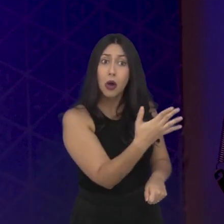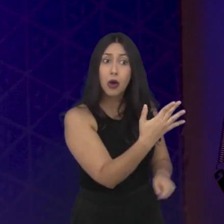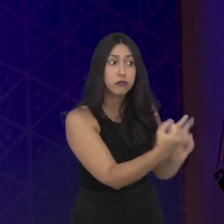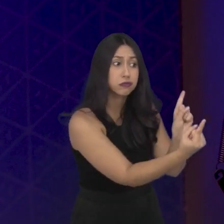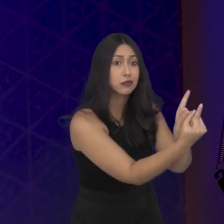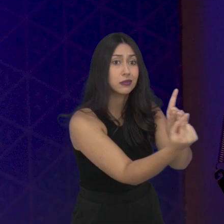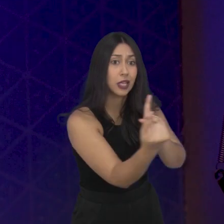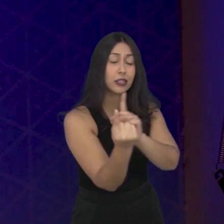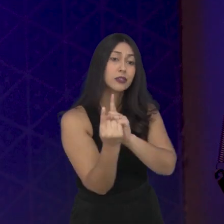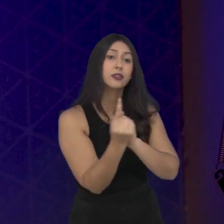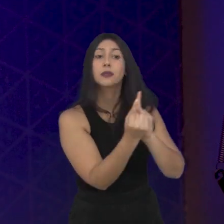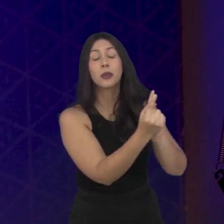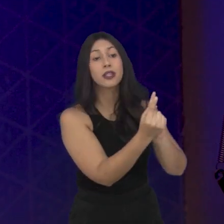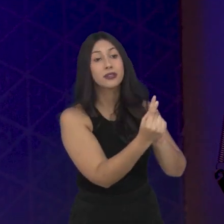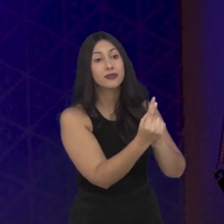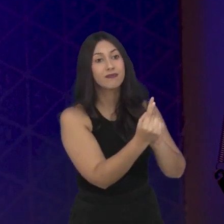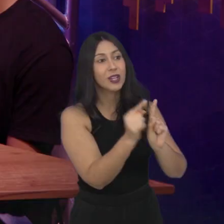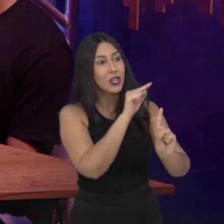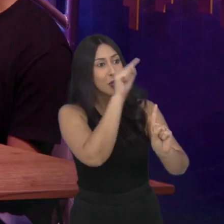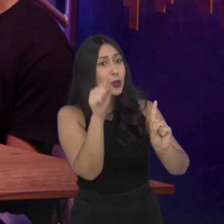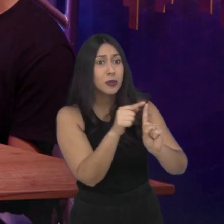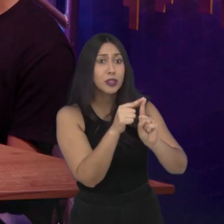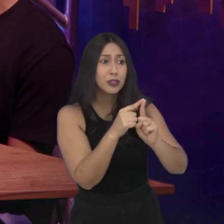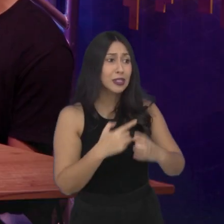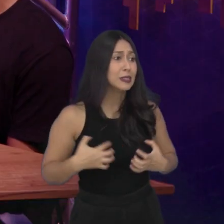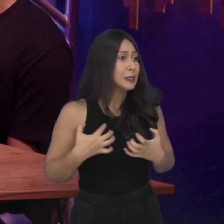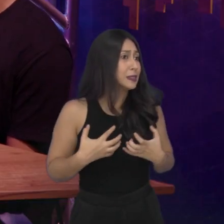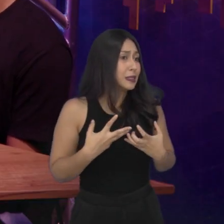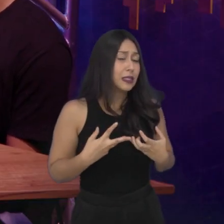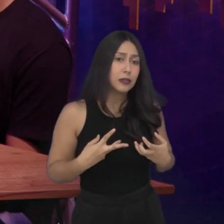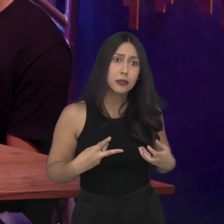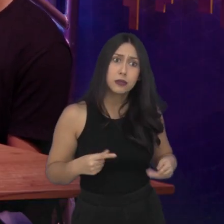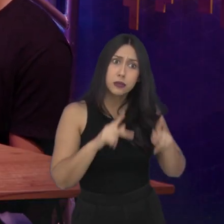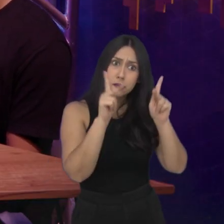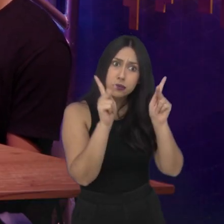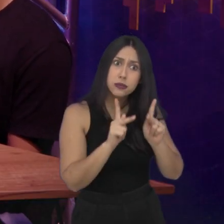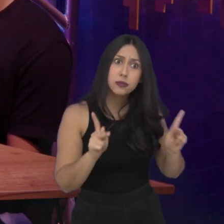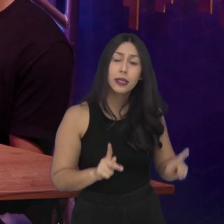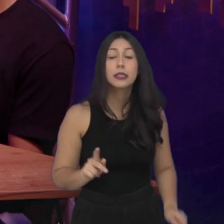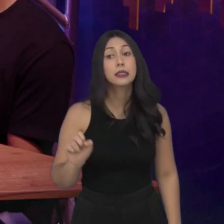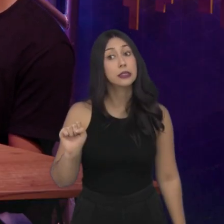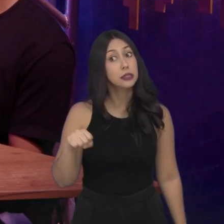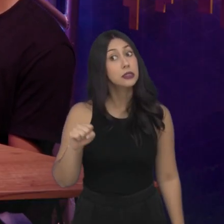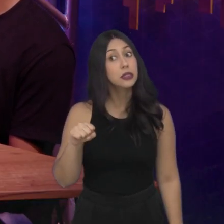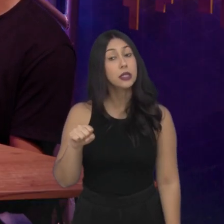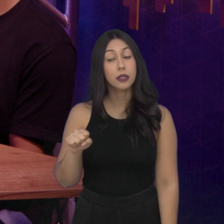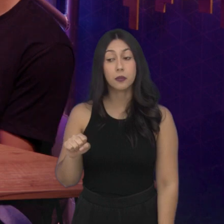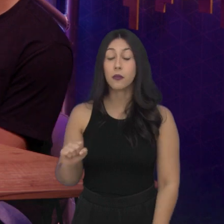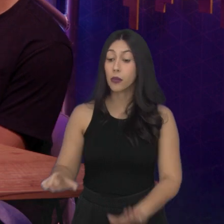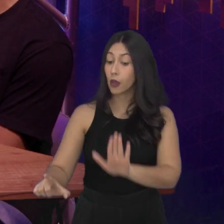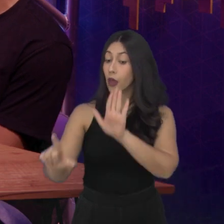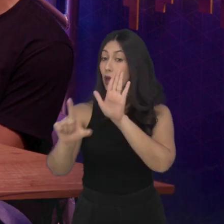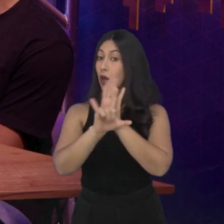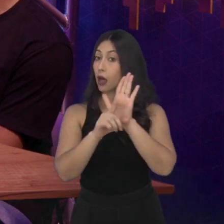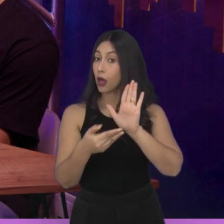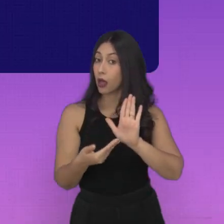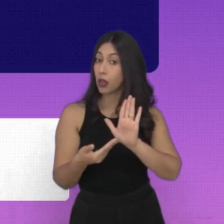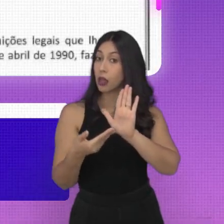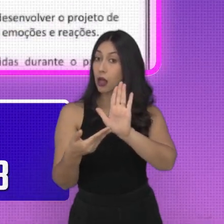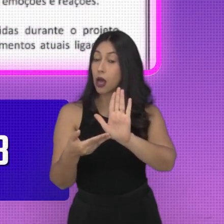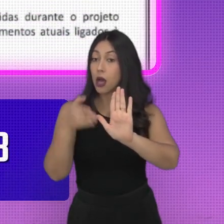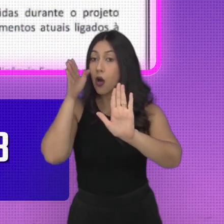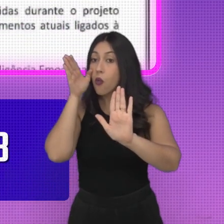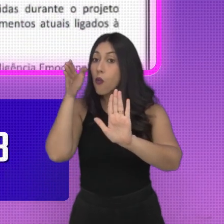essas coisas levam muito pra cura, né? Exatamente, Vicky. E assim, essa lei específica, ela